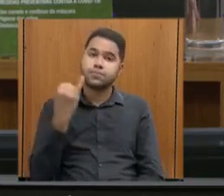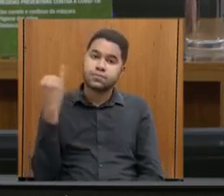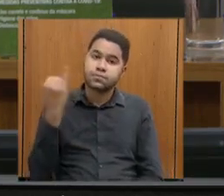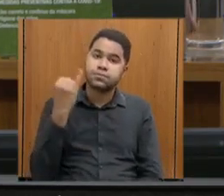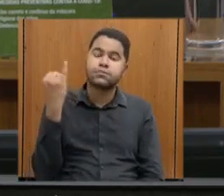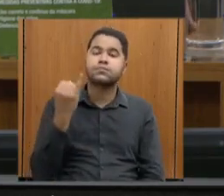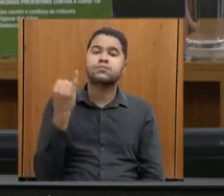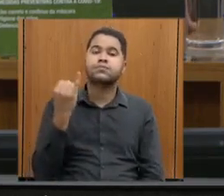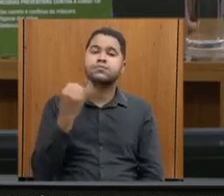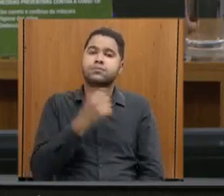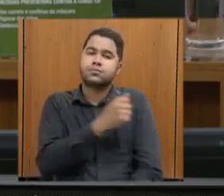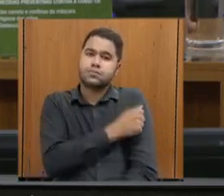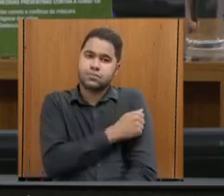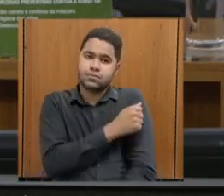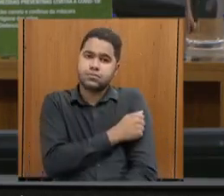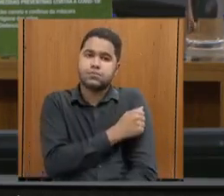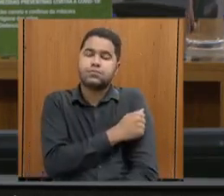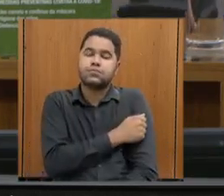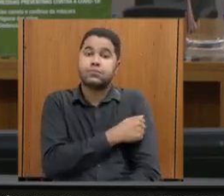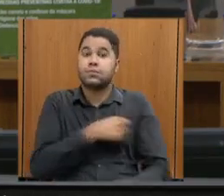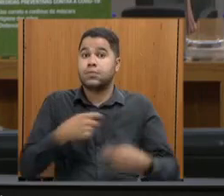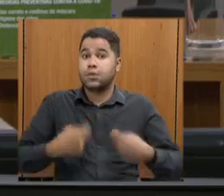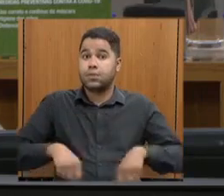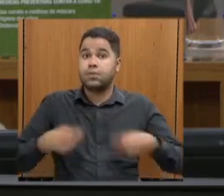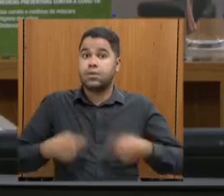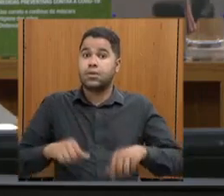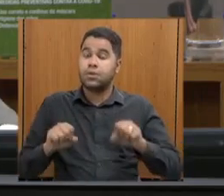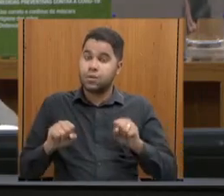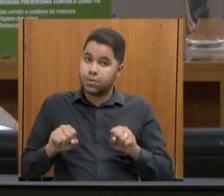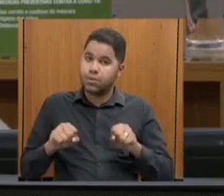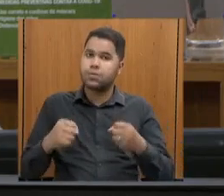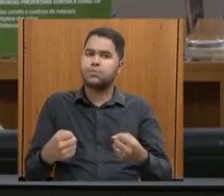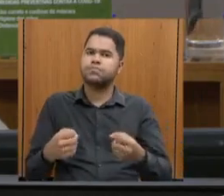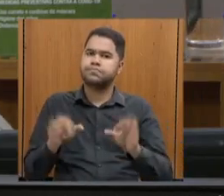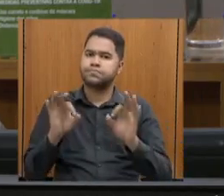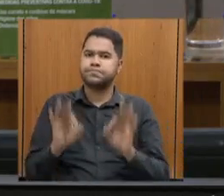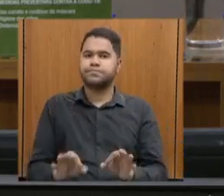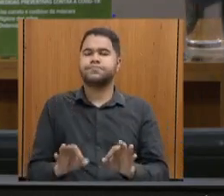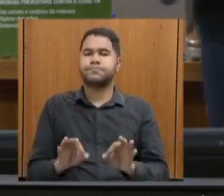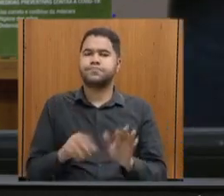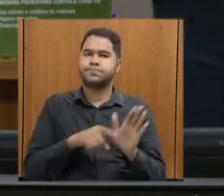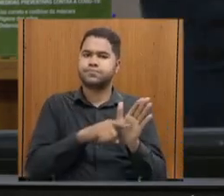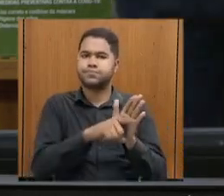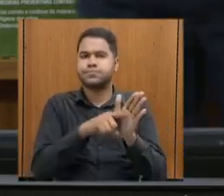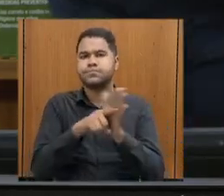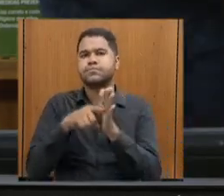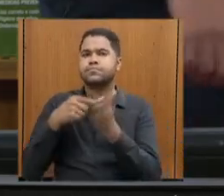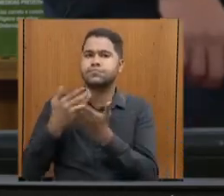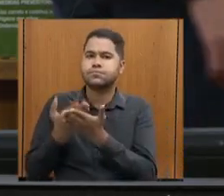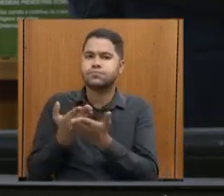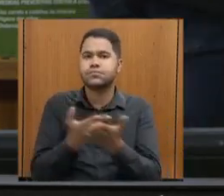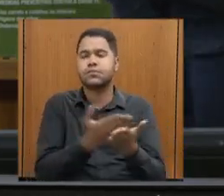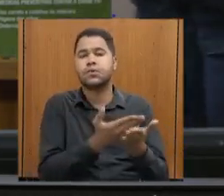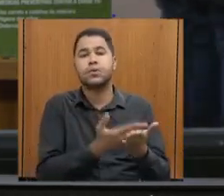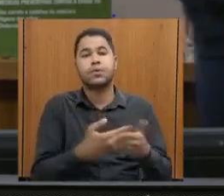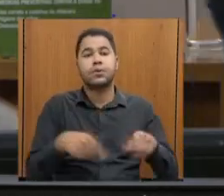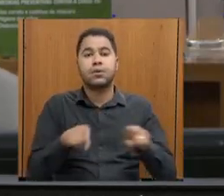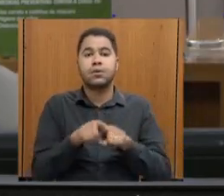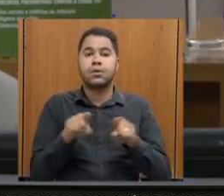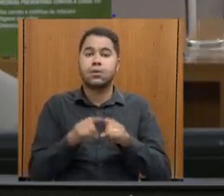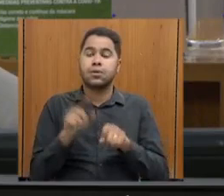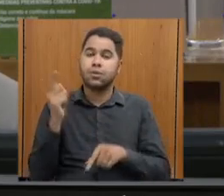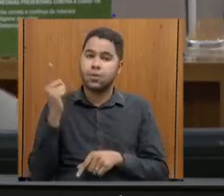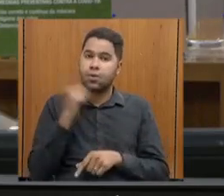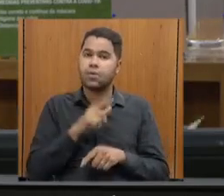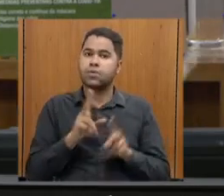para aqueles alunos que precisam se dedicar plenamente as suas pesquisas ao seus estudos e com isso e se